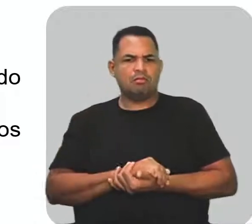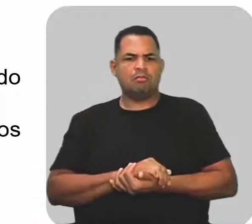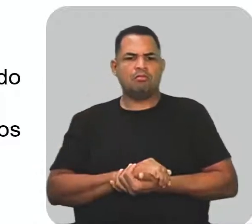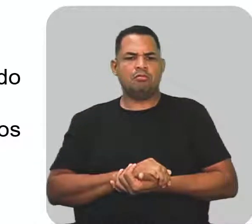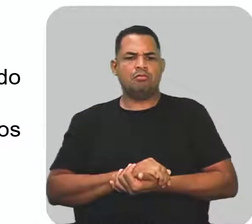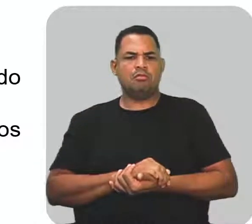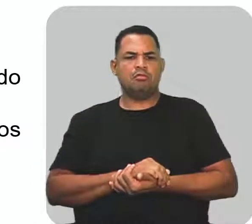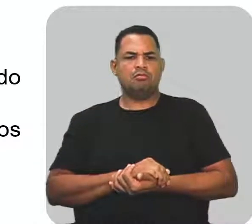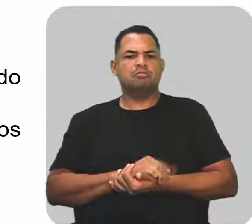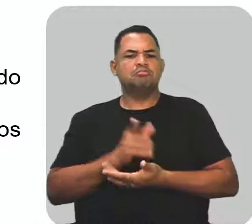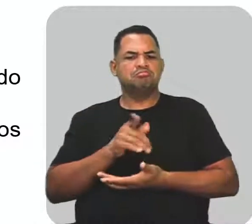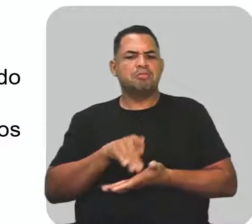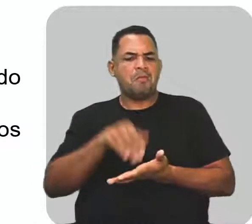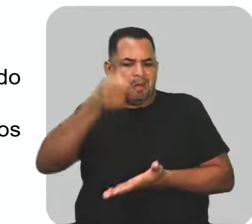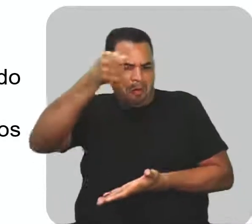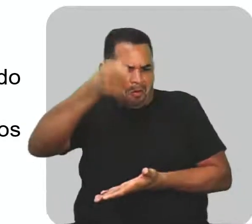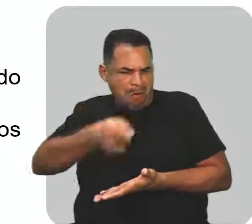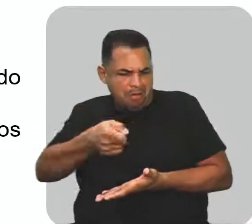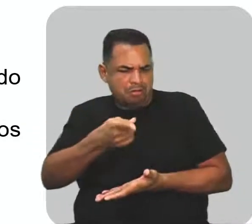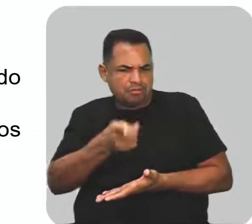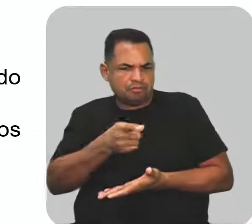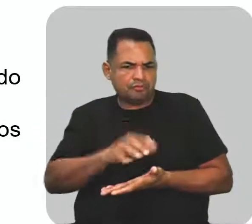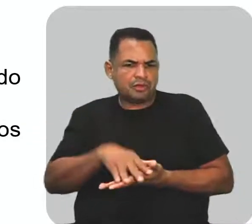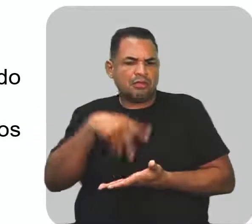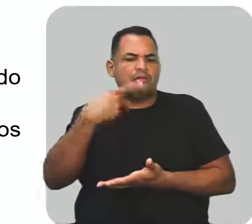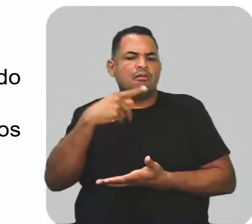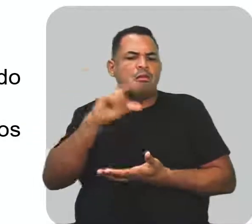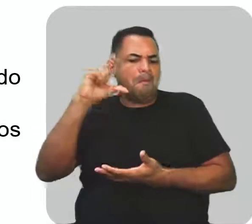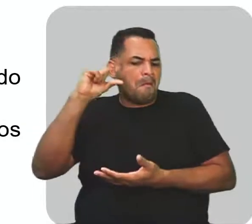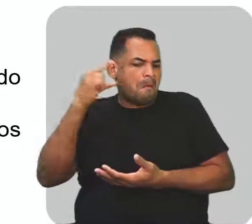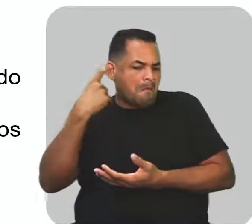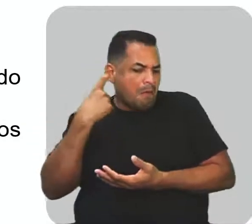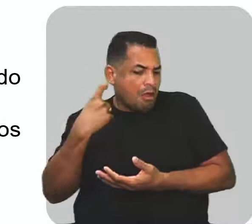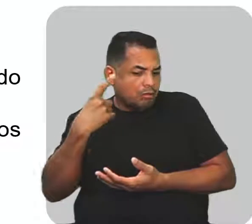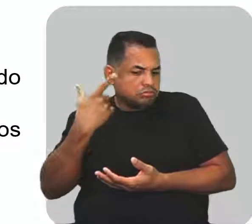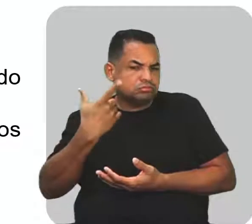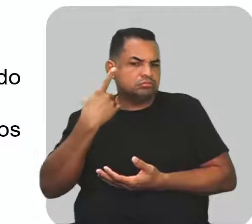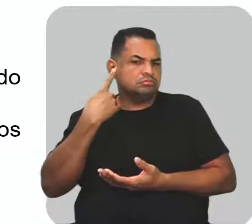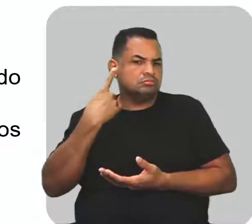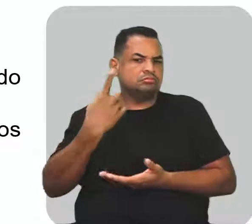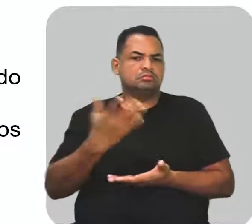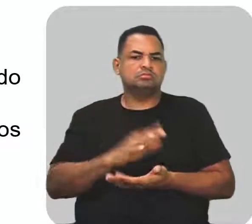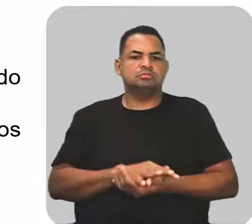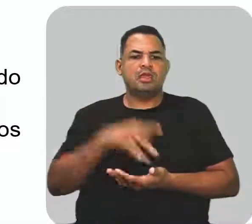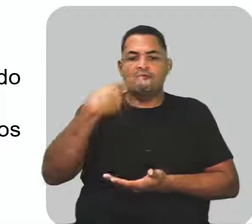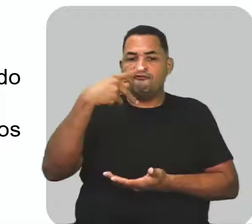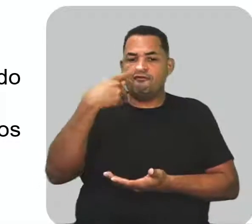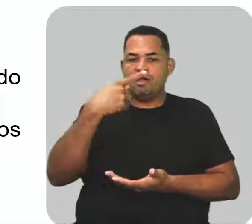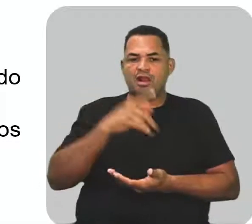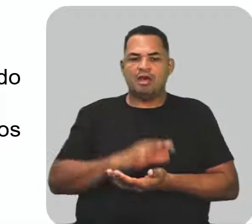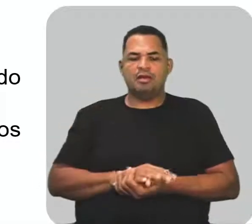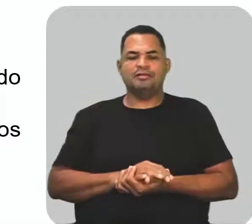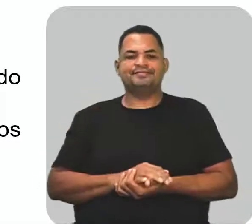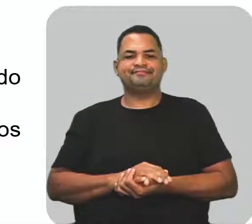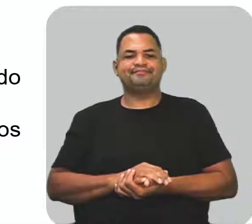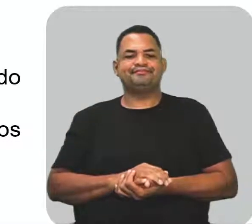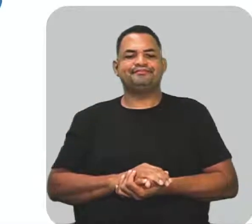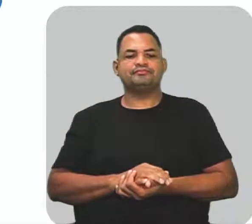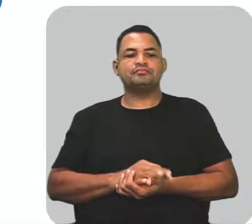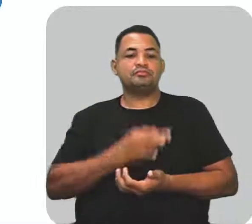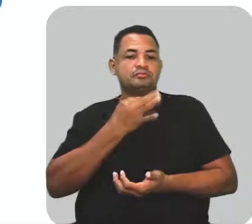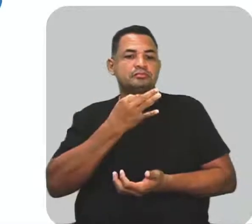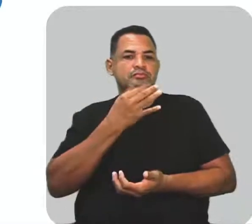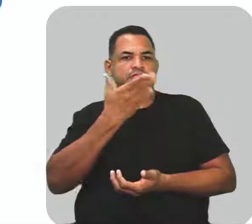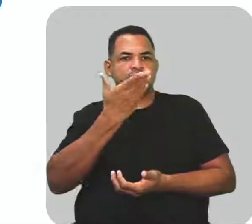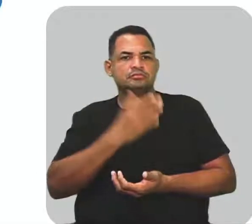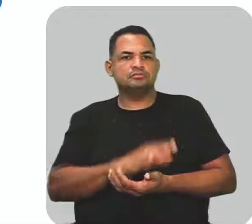ordem? Sim. Fale mais baixo. Né? O verbo aí, falar, né? Dando aí, sugerindo essa